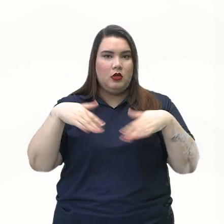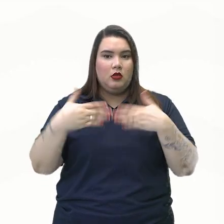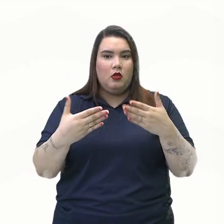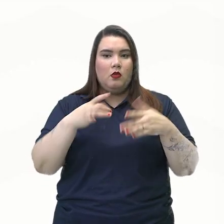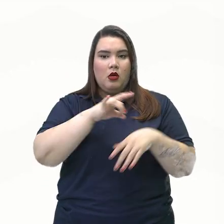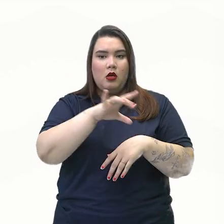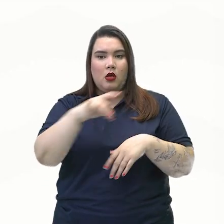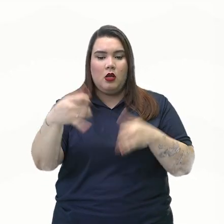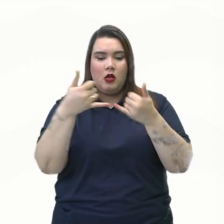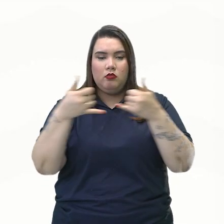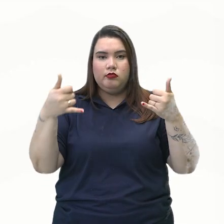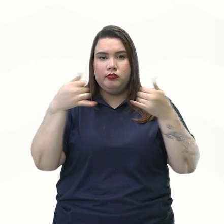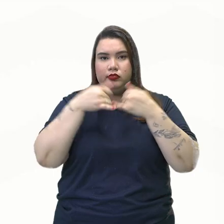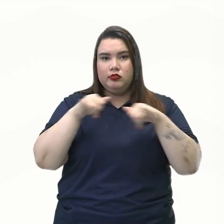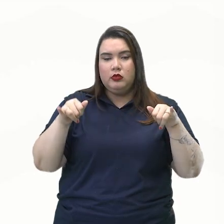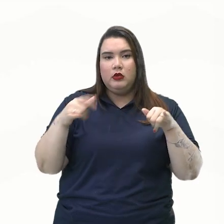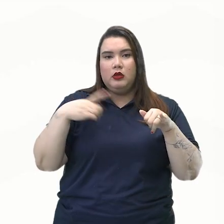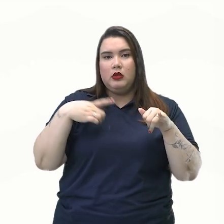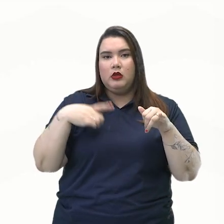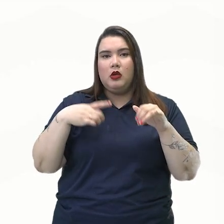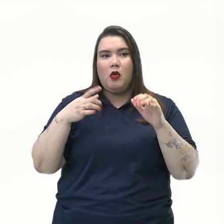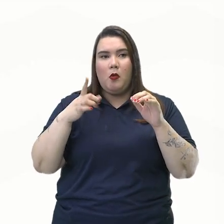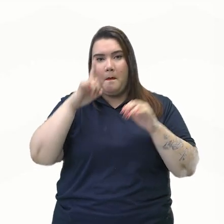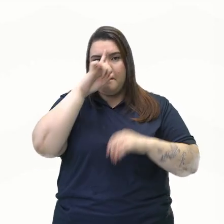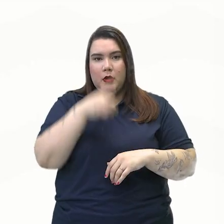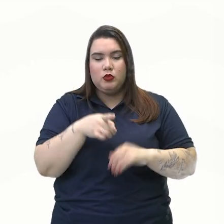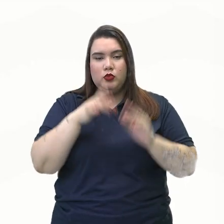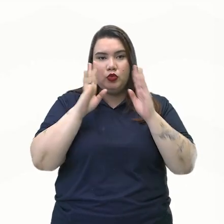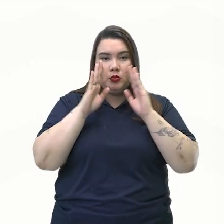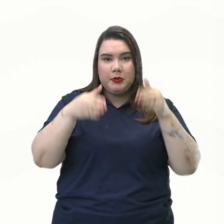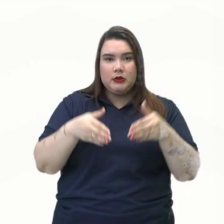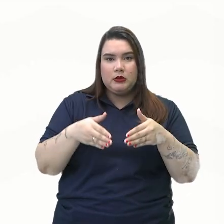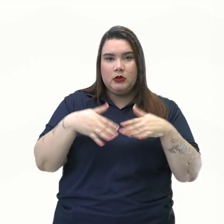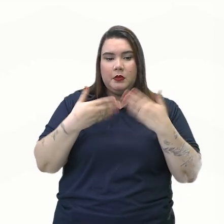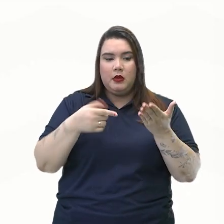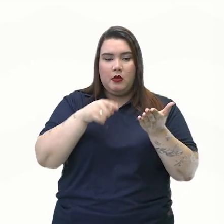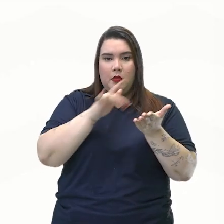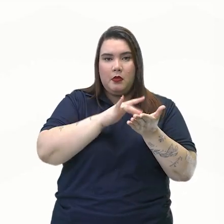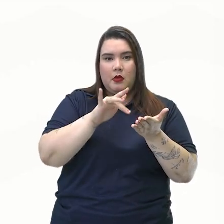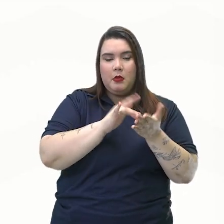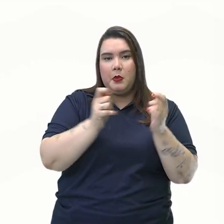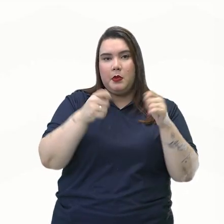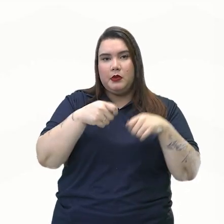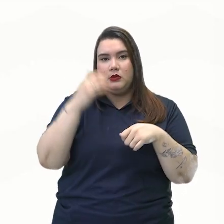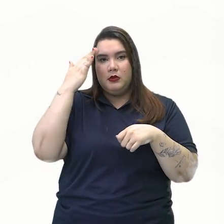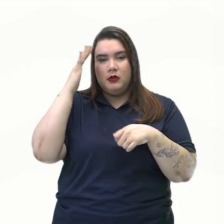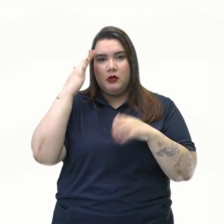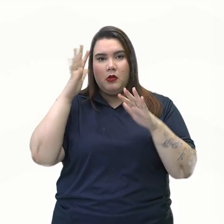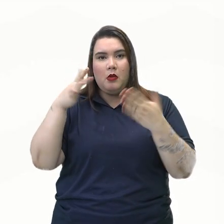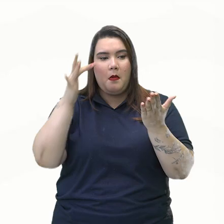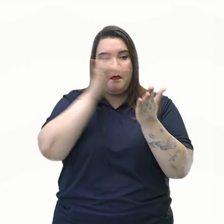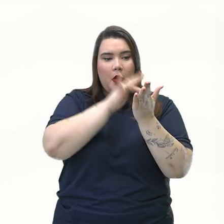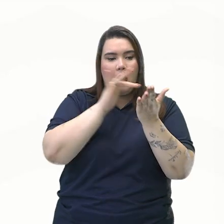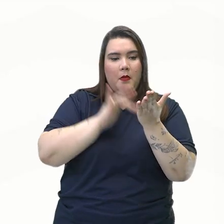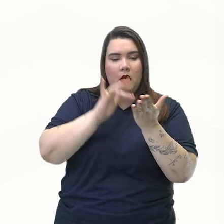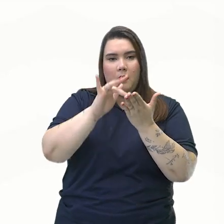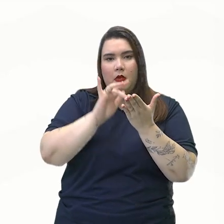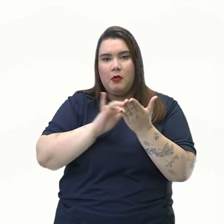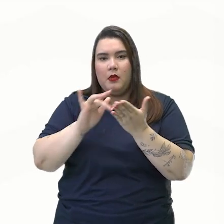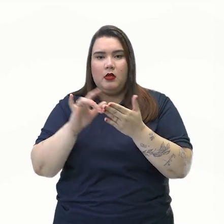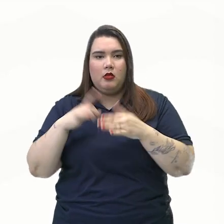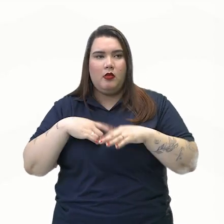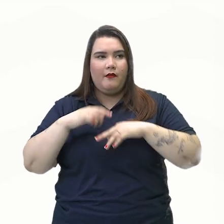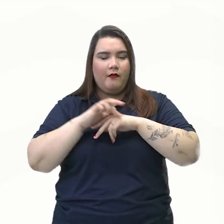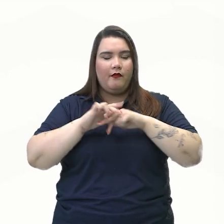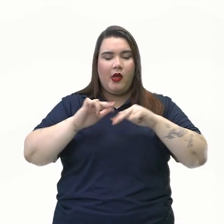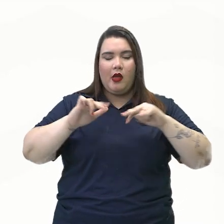específico, e aí a tela entende o que você quer quando você a toca. Dependendo do lugar onde você toque, são geradas inúmeras,